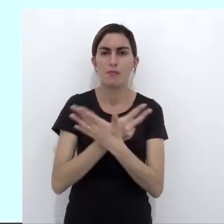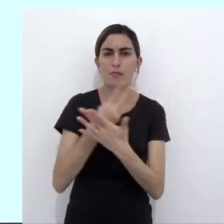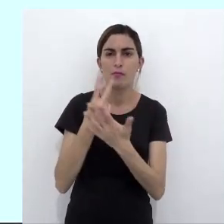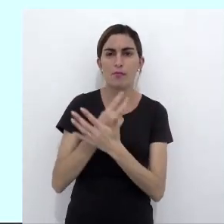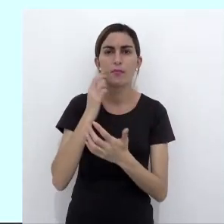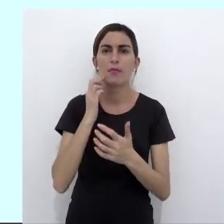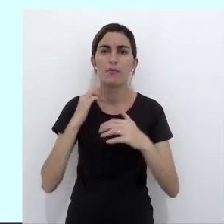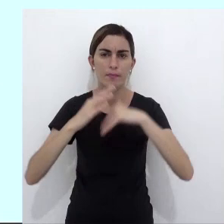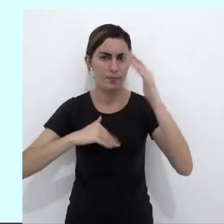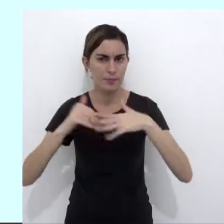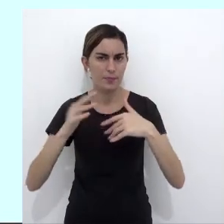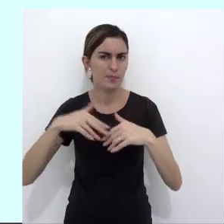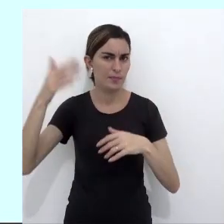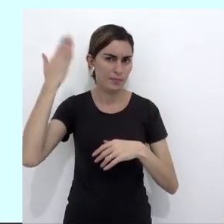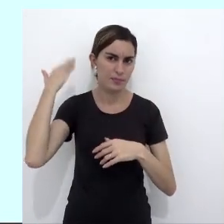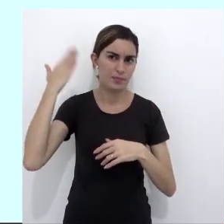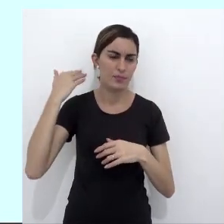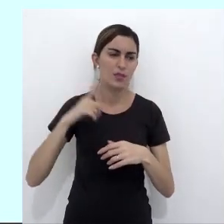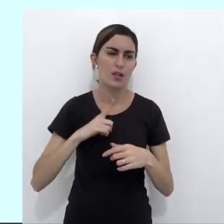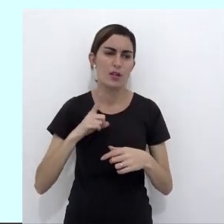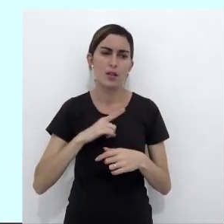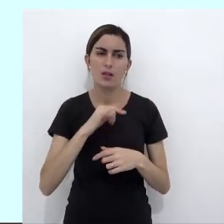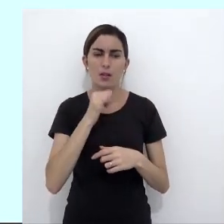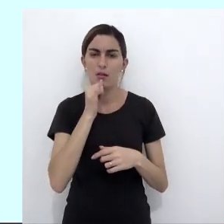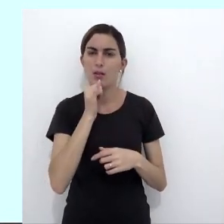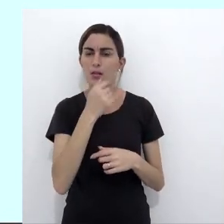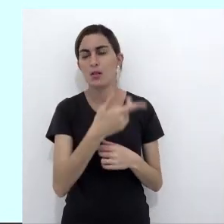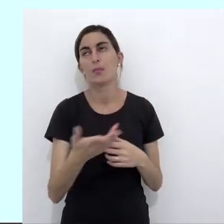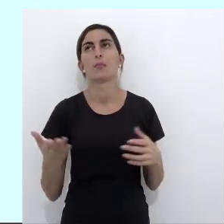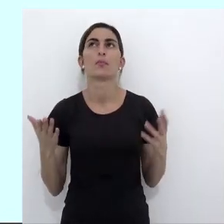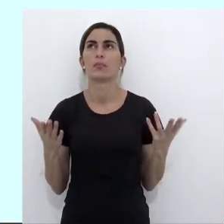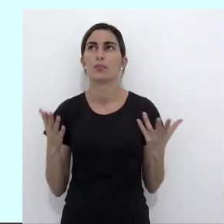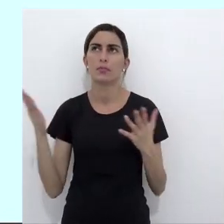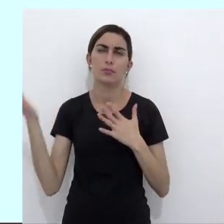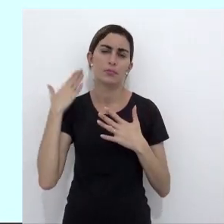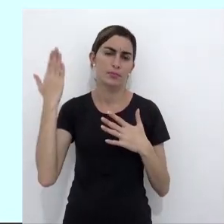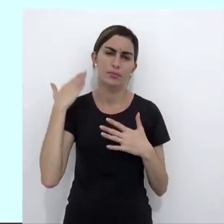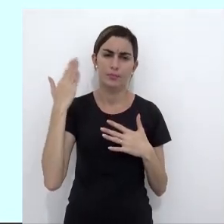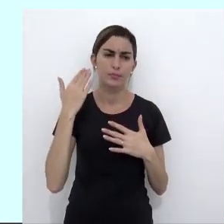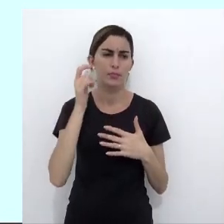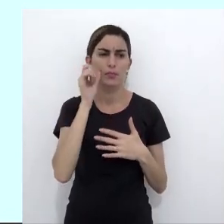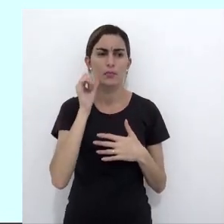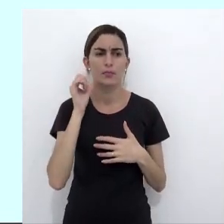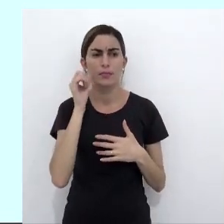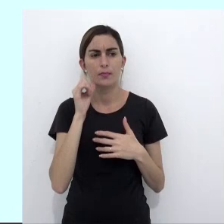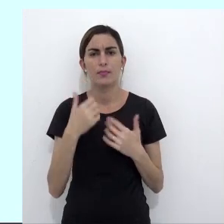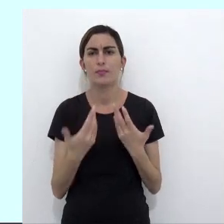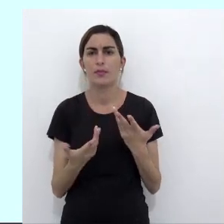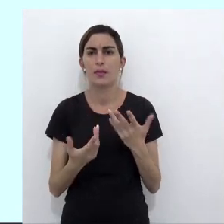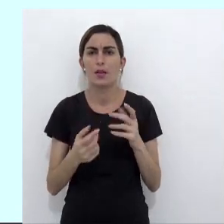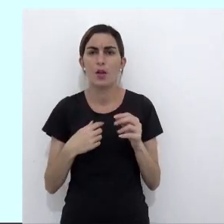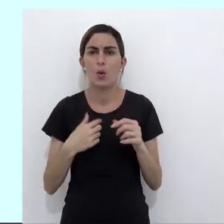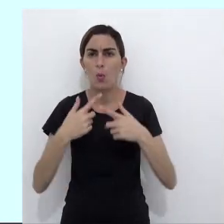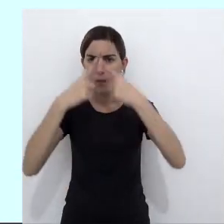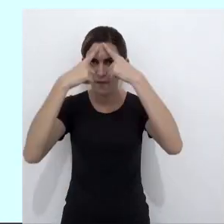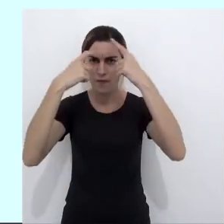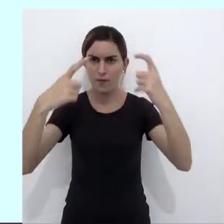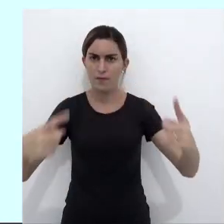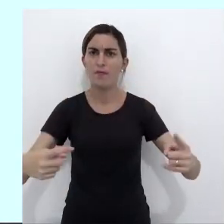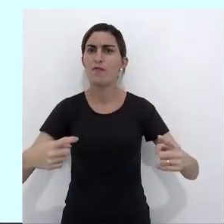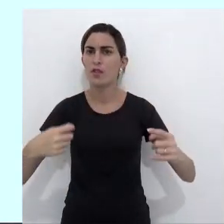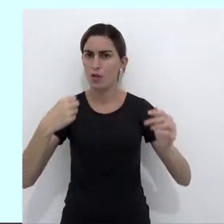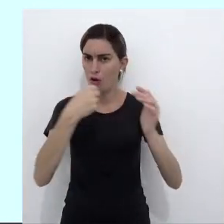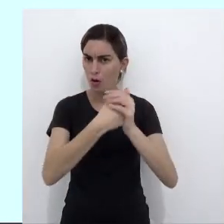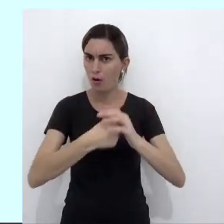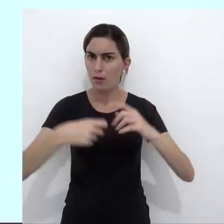prática na época, não é? Até mesmo de praticar atos violentos